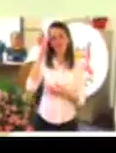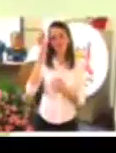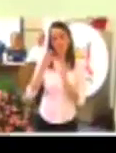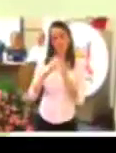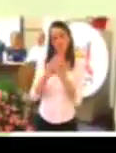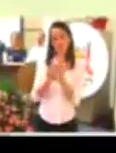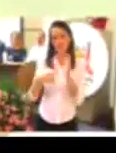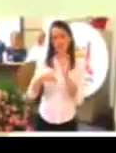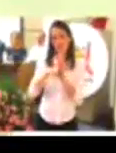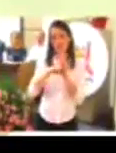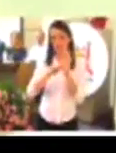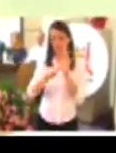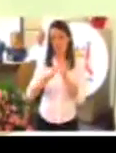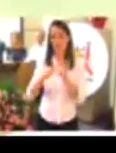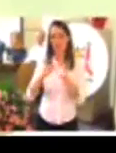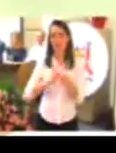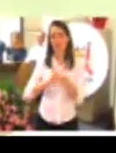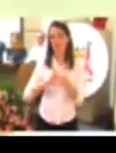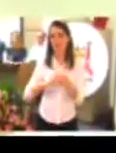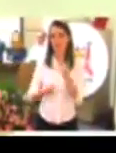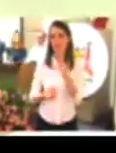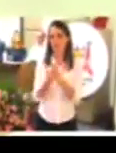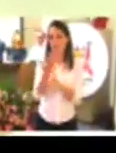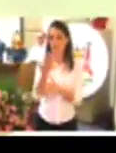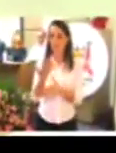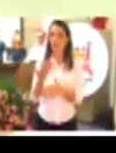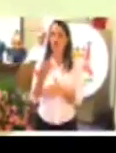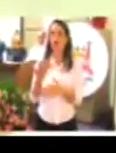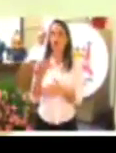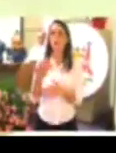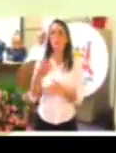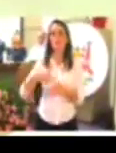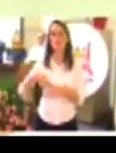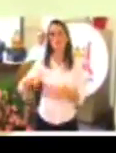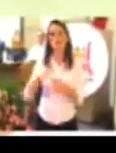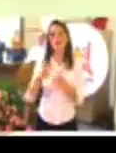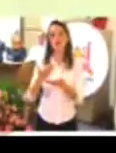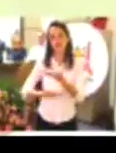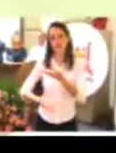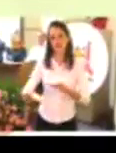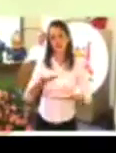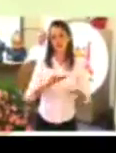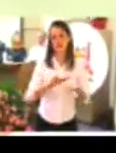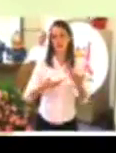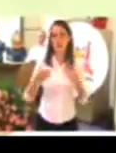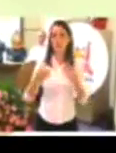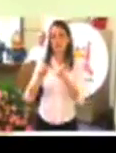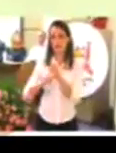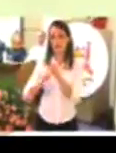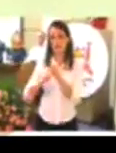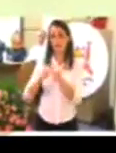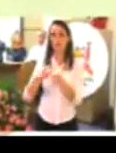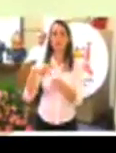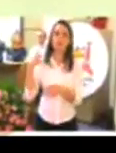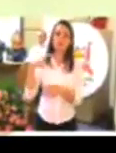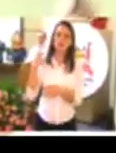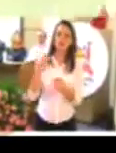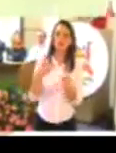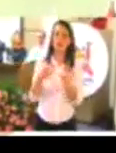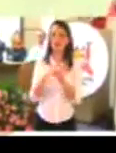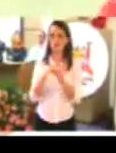do Legislativo Municipal nasce para interagir e articular as práticas sociais e